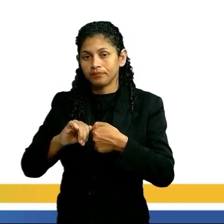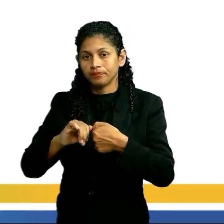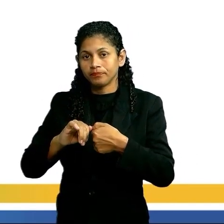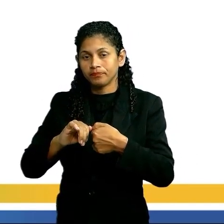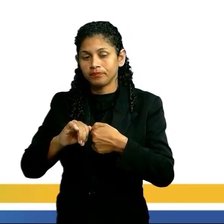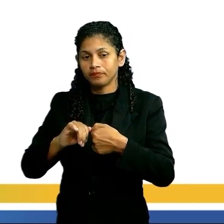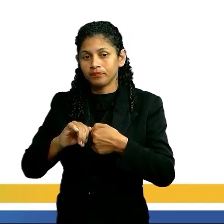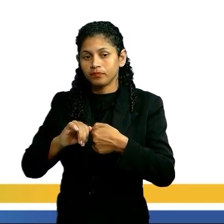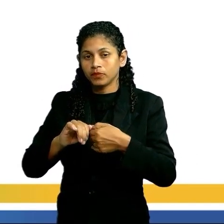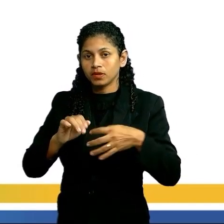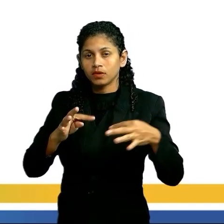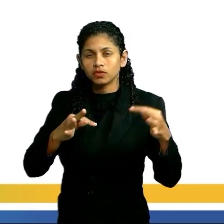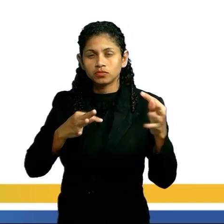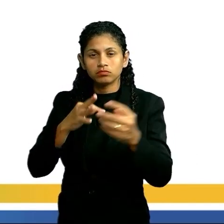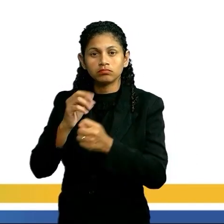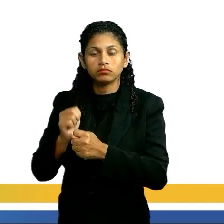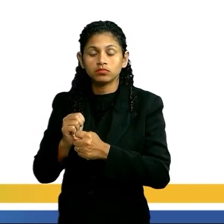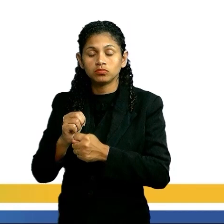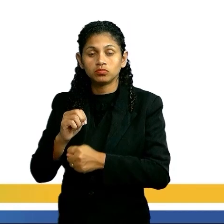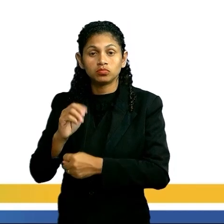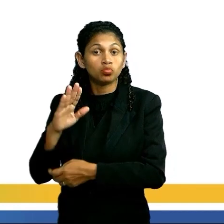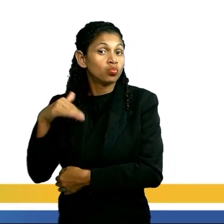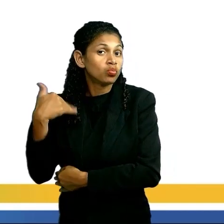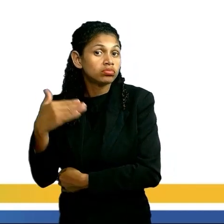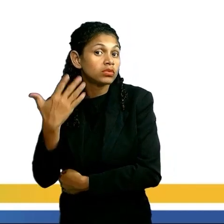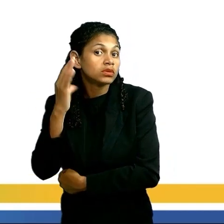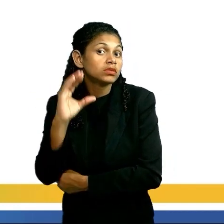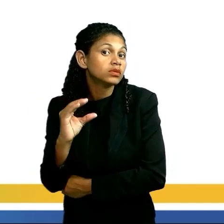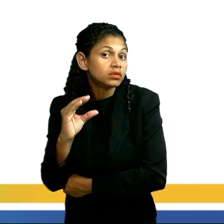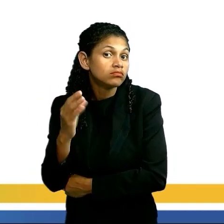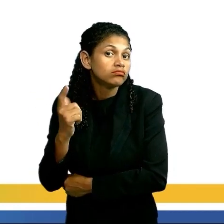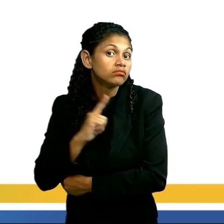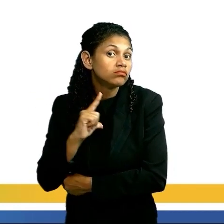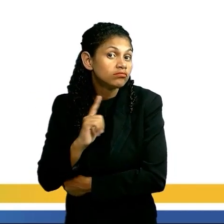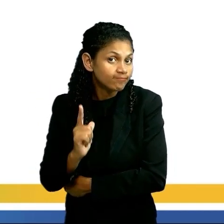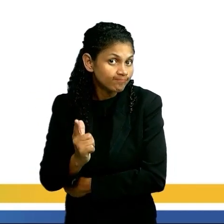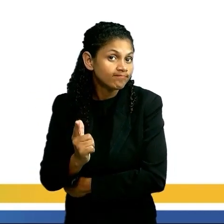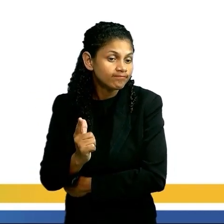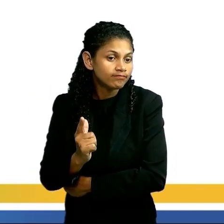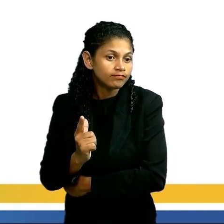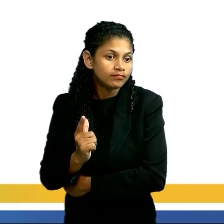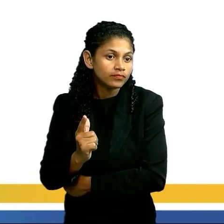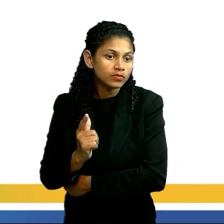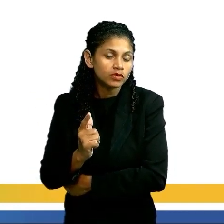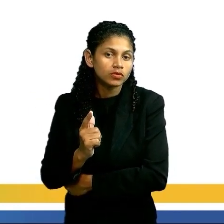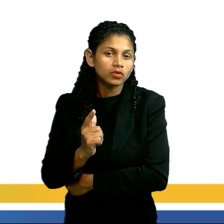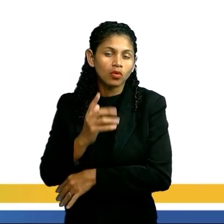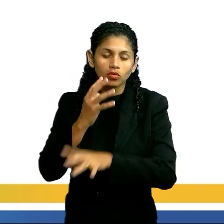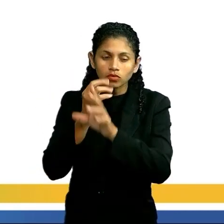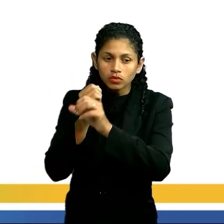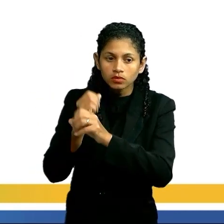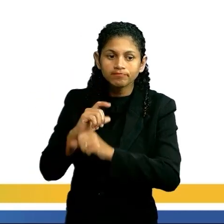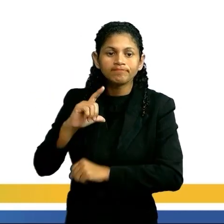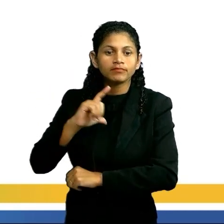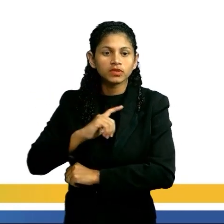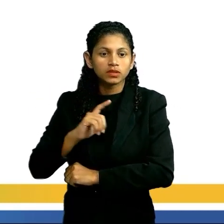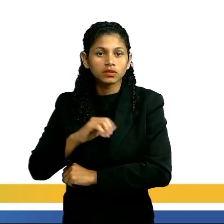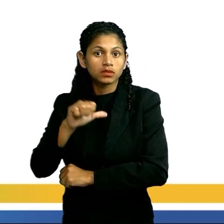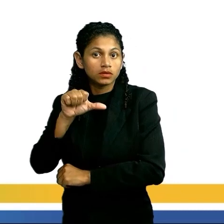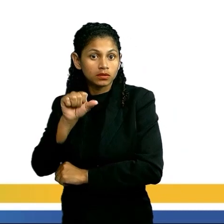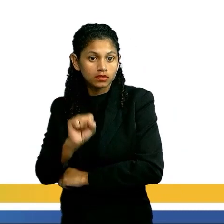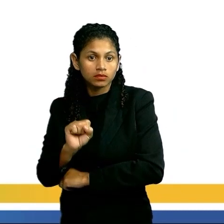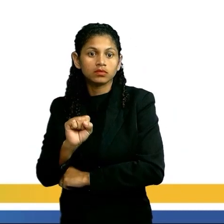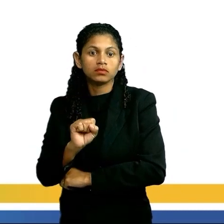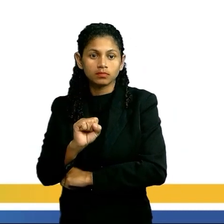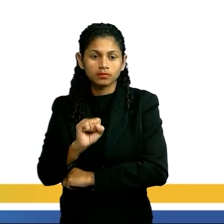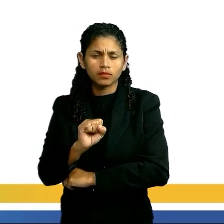é totalizar quantos carbonos nós temos. Aí você conta, vê que tem 8. Cada carbono pesa quanto? Aí